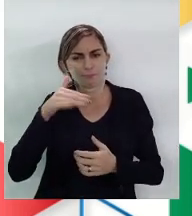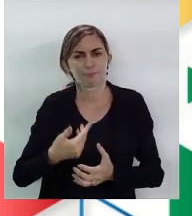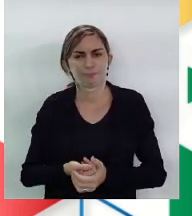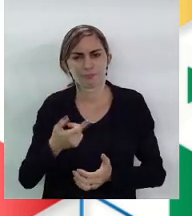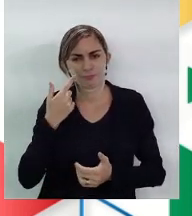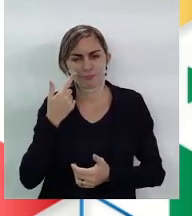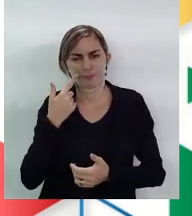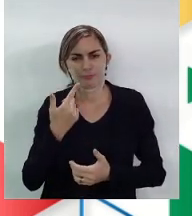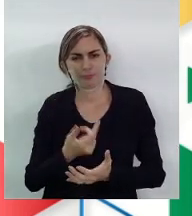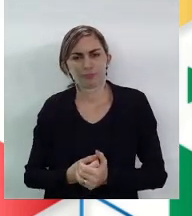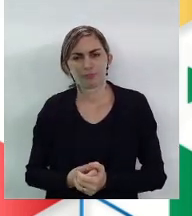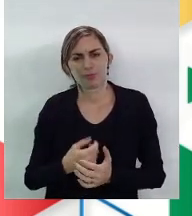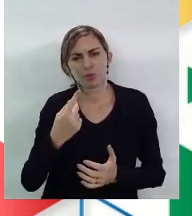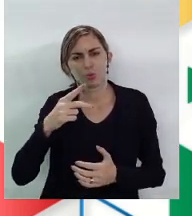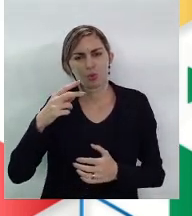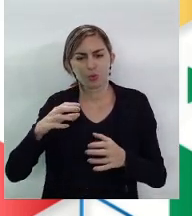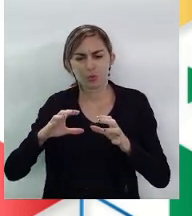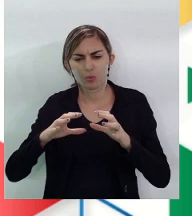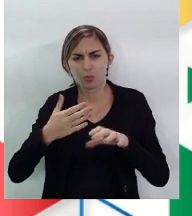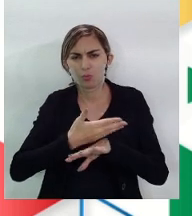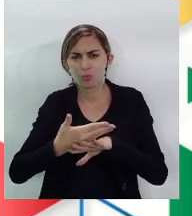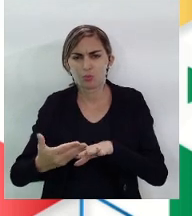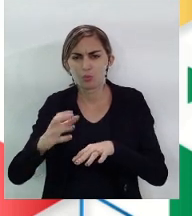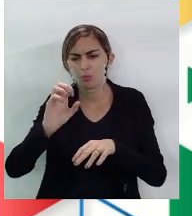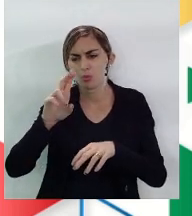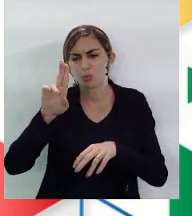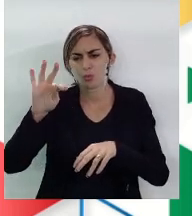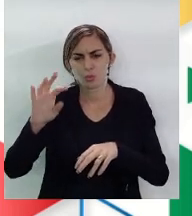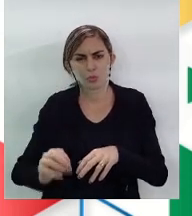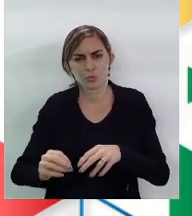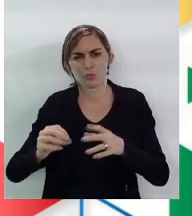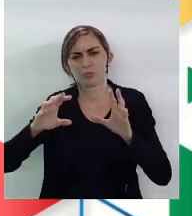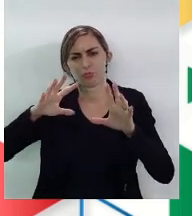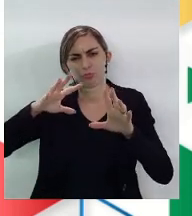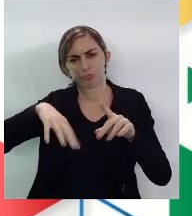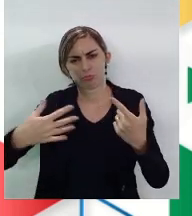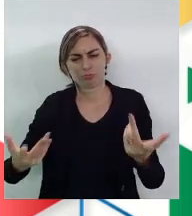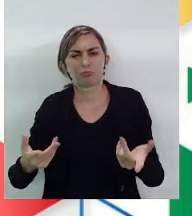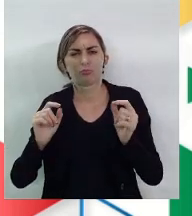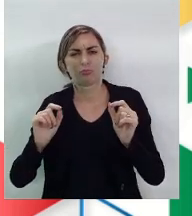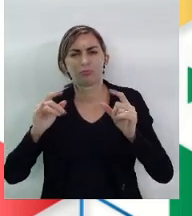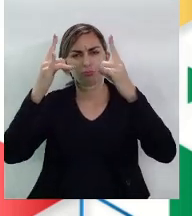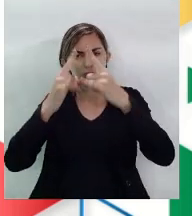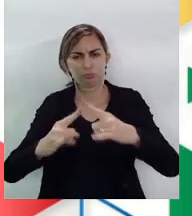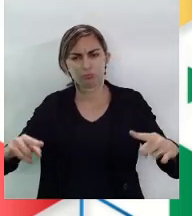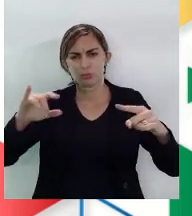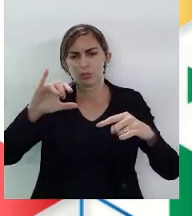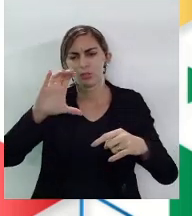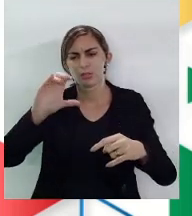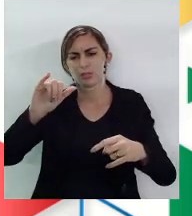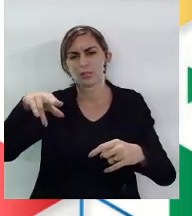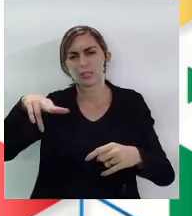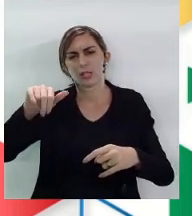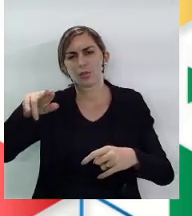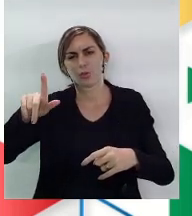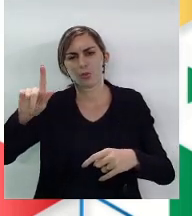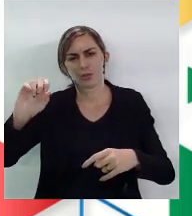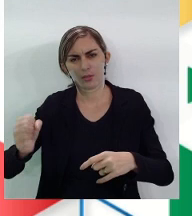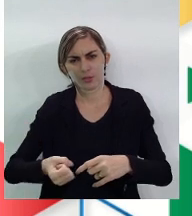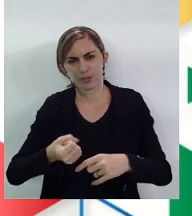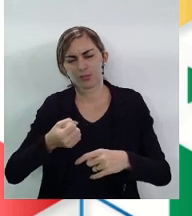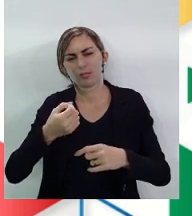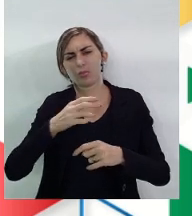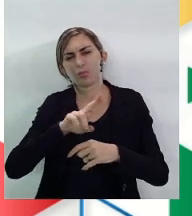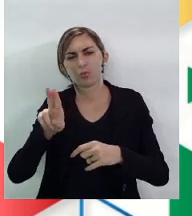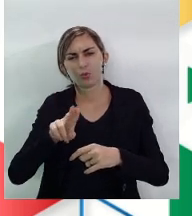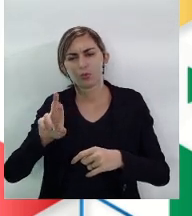Vamos ver? Seus cultos e rituais são realizados, como eu já falei, em sinagogas por sacerdotes chamados